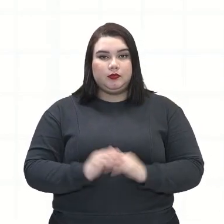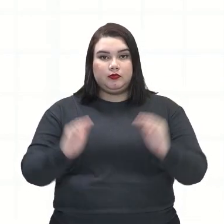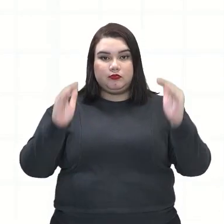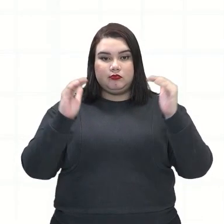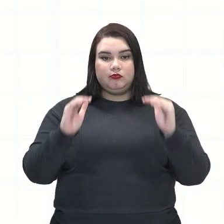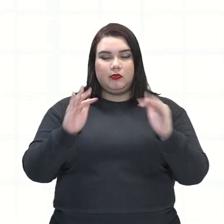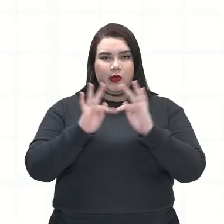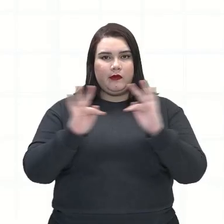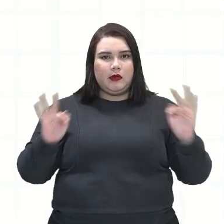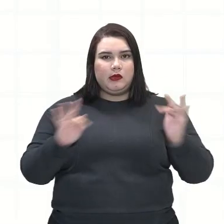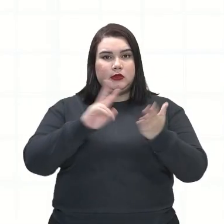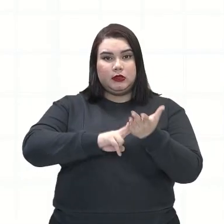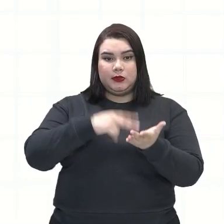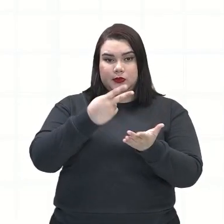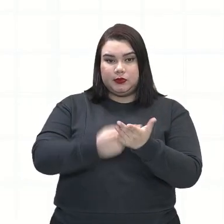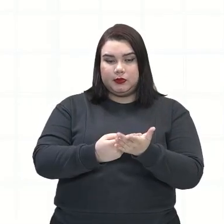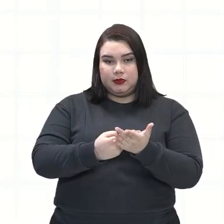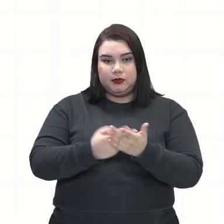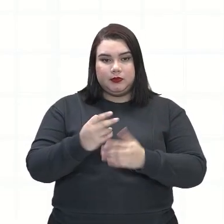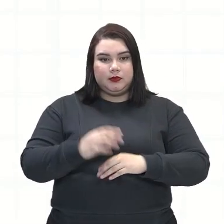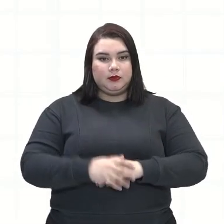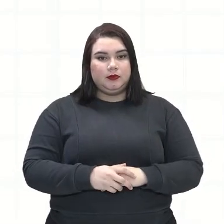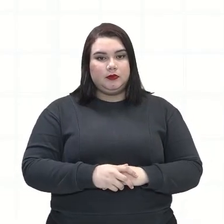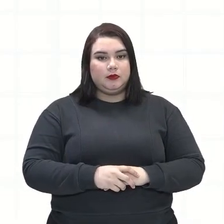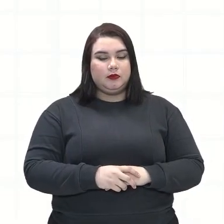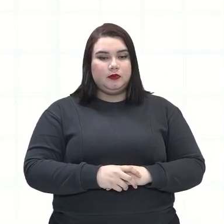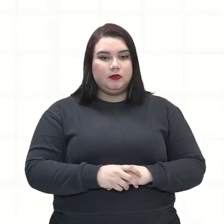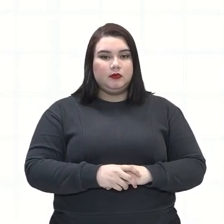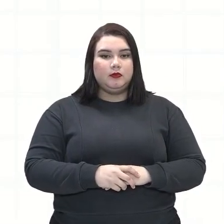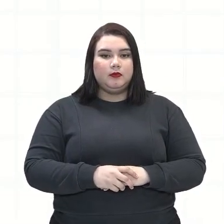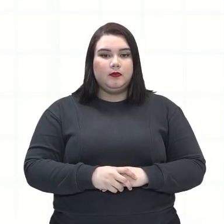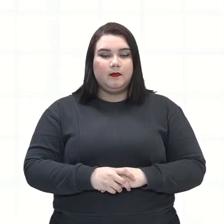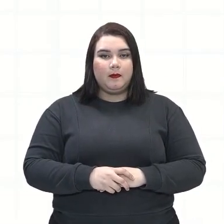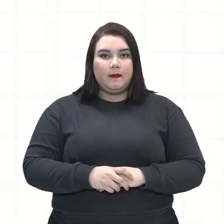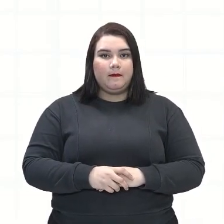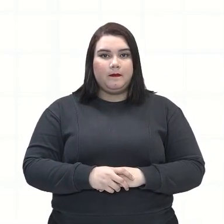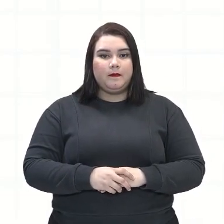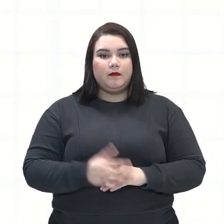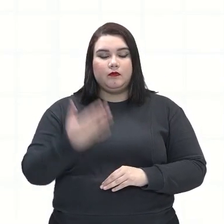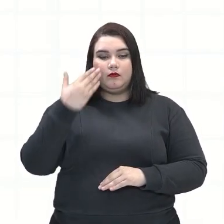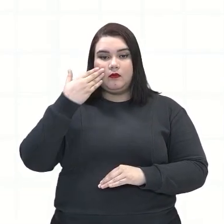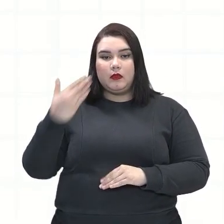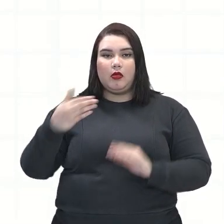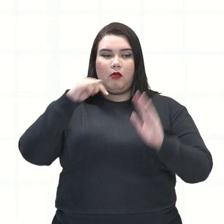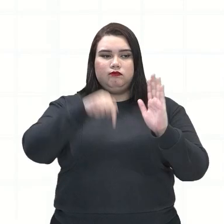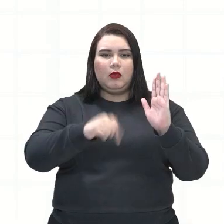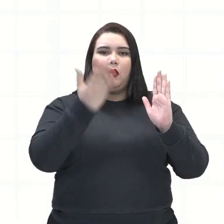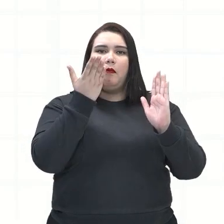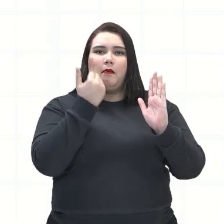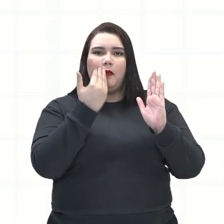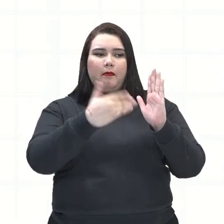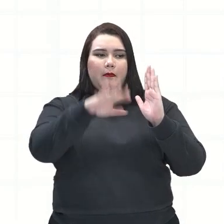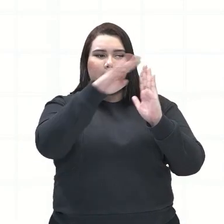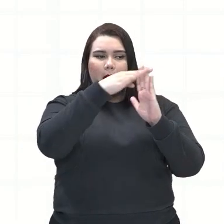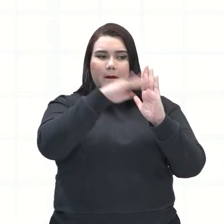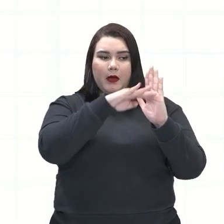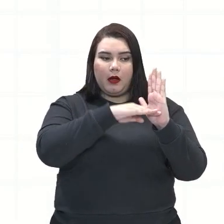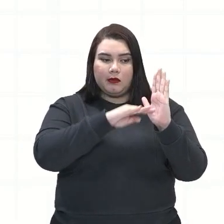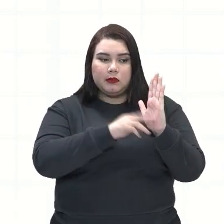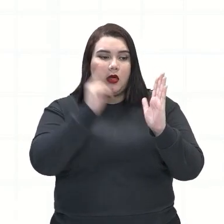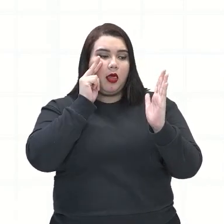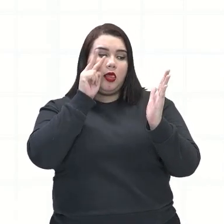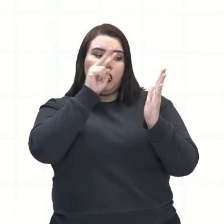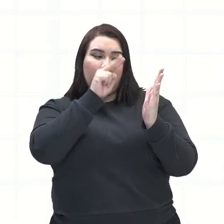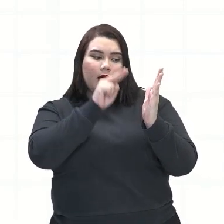receita, certo? A receita, the recipe calls, pede o quê? For a pinch